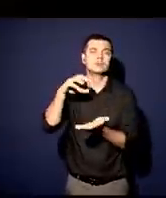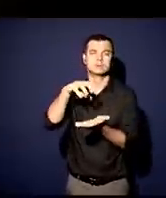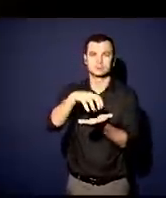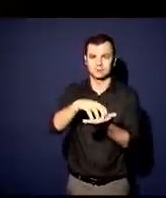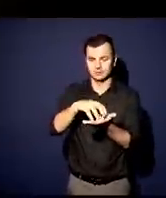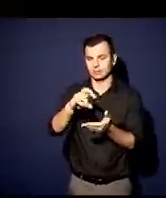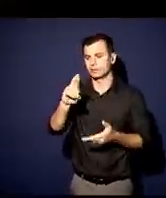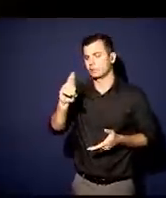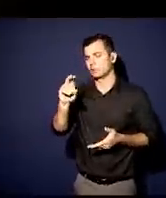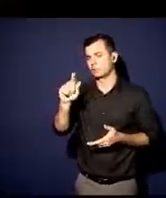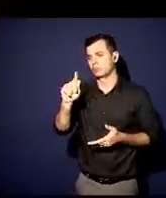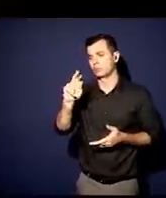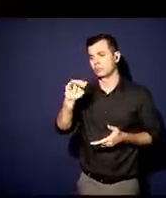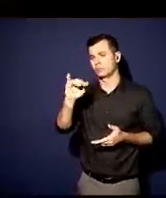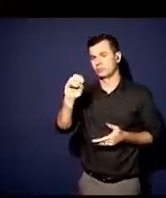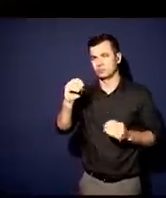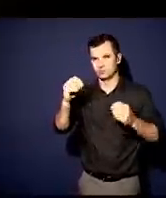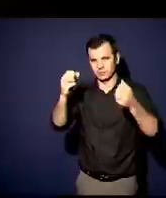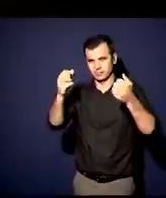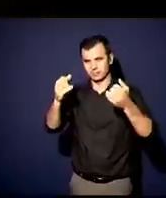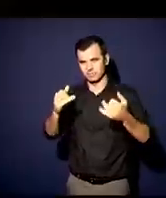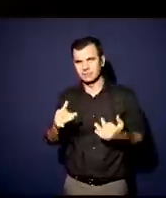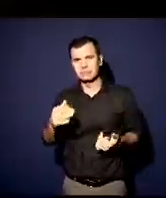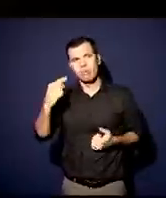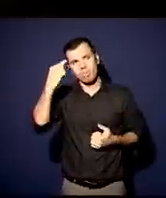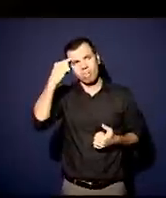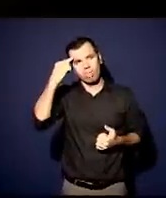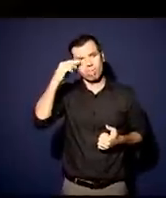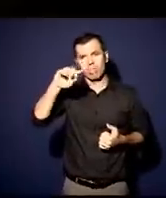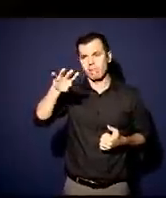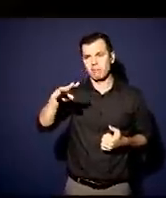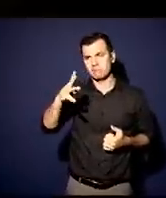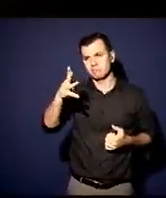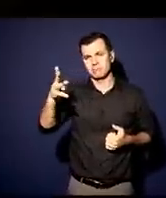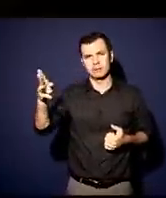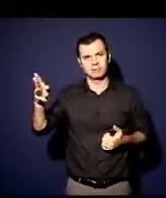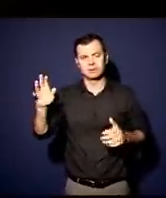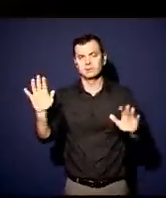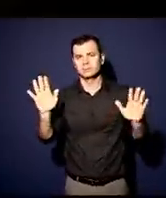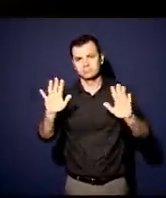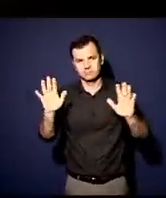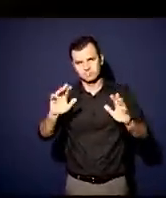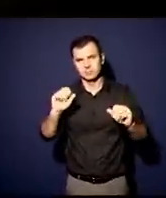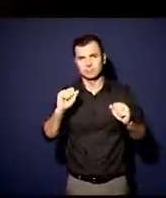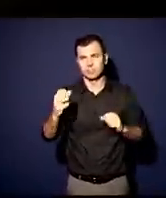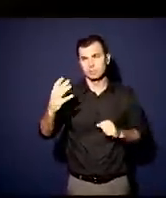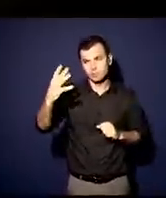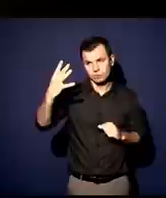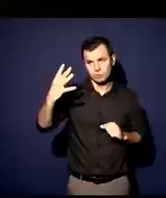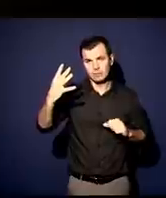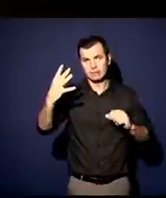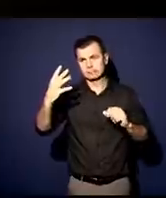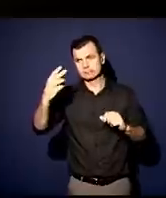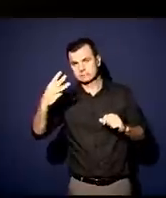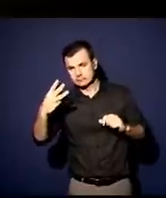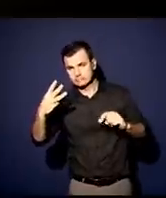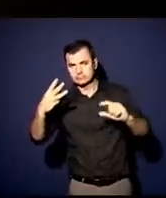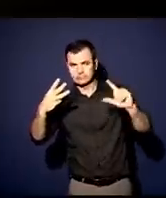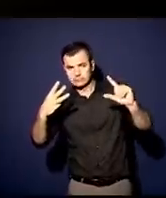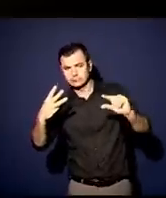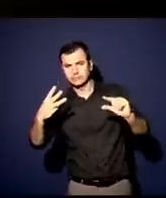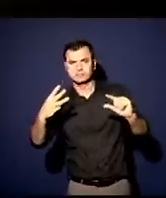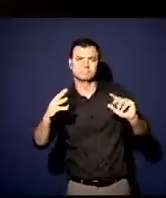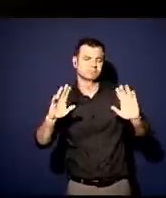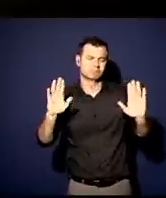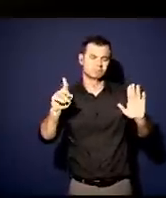Rogério falou, é um negócio de cabeça de planilha, que se for, a meta for 4, pode afrouxar. Se for 3, não pode afrouxar. Isso, para mim,